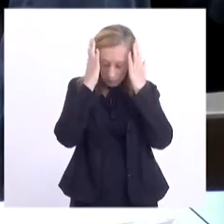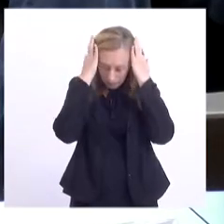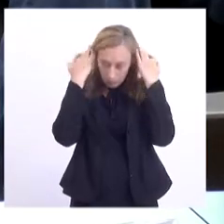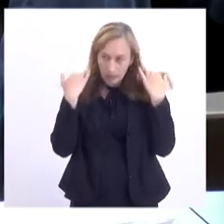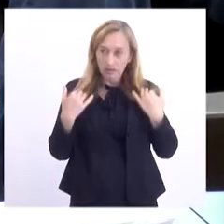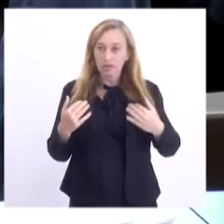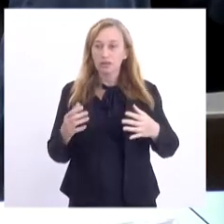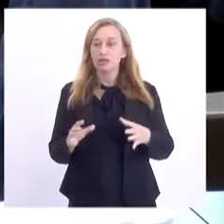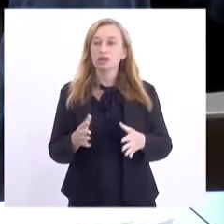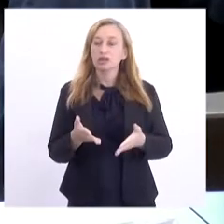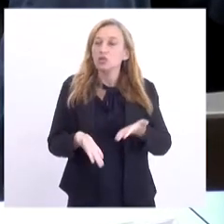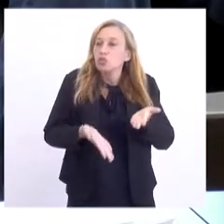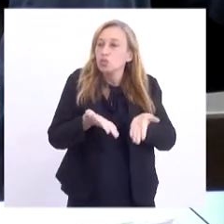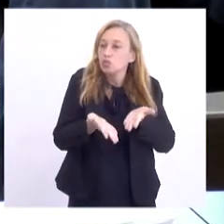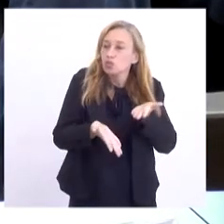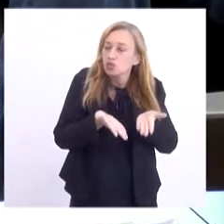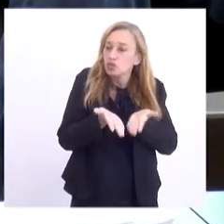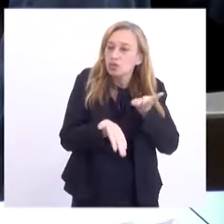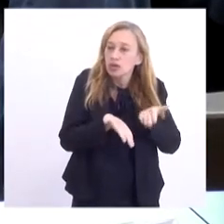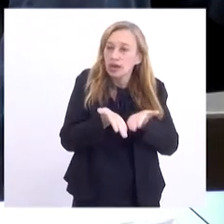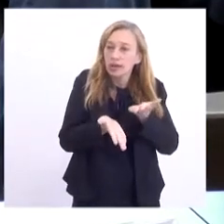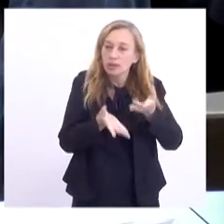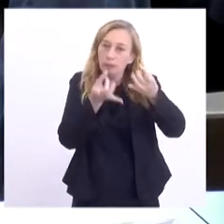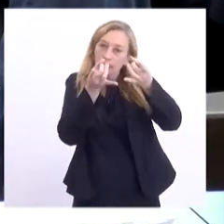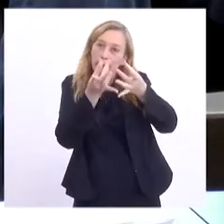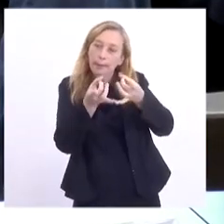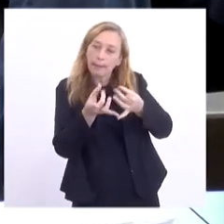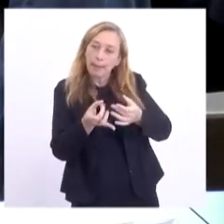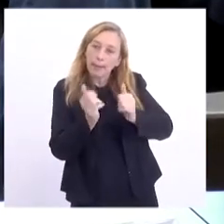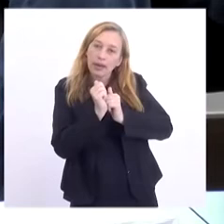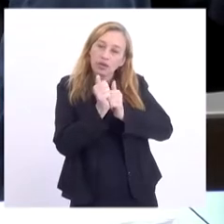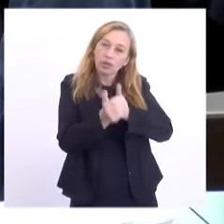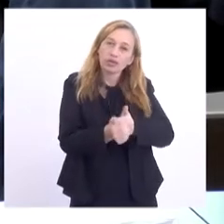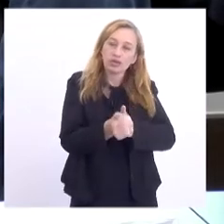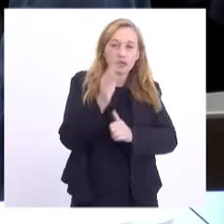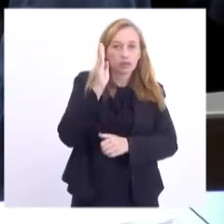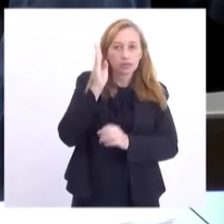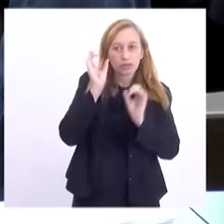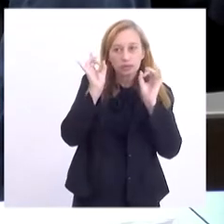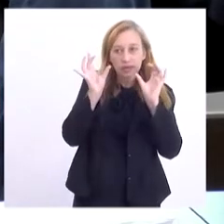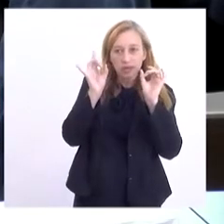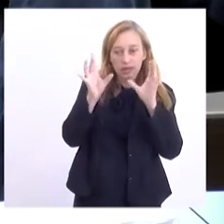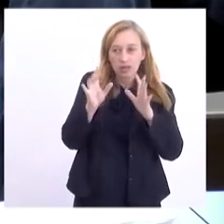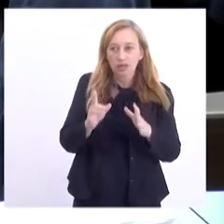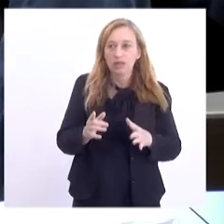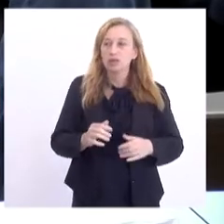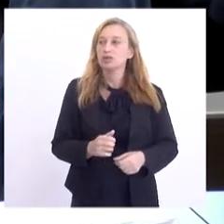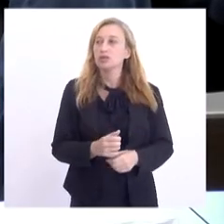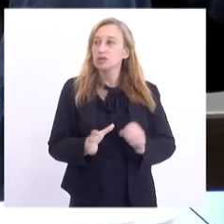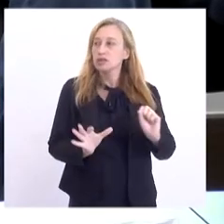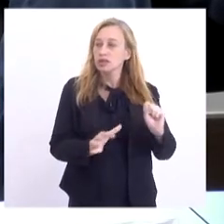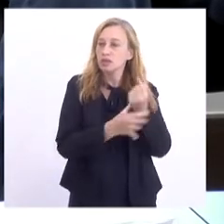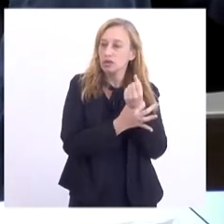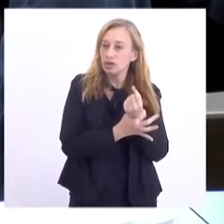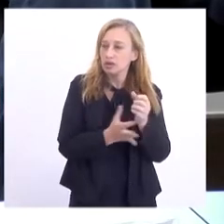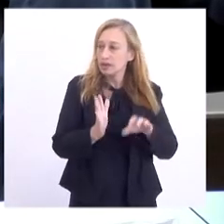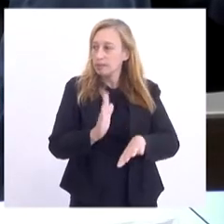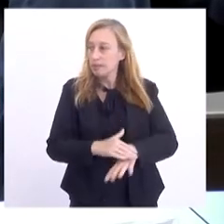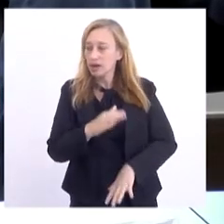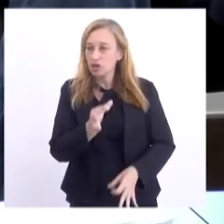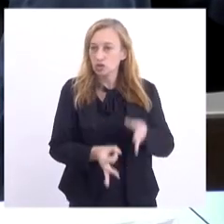eles têm que ser pensados do bolo entendeu E a gente tem que ter um acompanhamento especial para eles e dar uma maior segurança jurídica